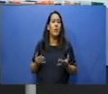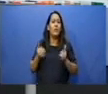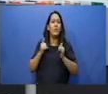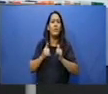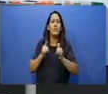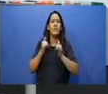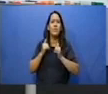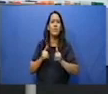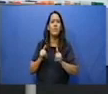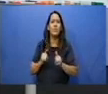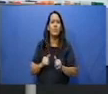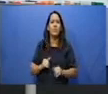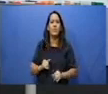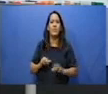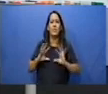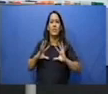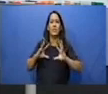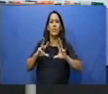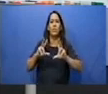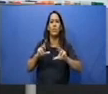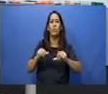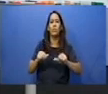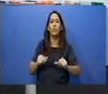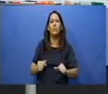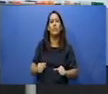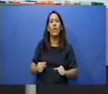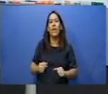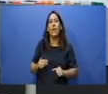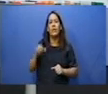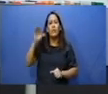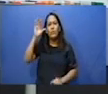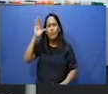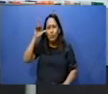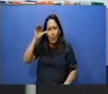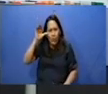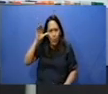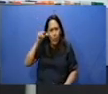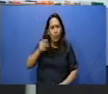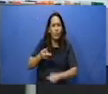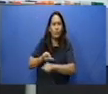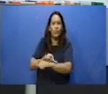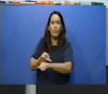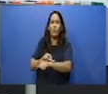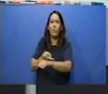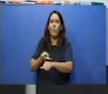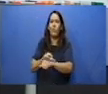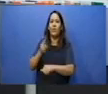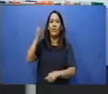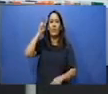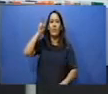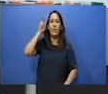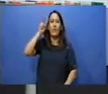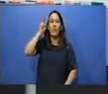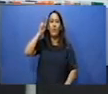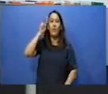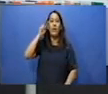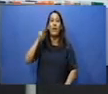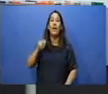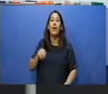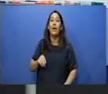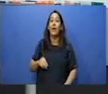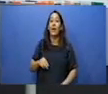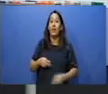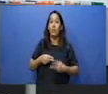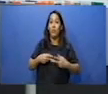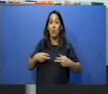que todo mundo queria saber. E aí eu fiquei imaginando, tentando lembrar o que interessaria vocês. E eu